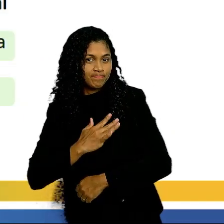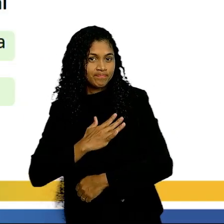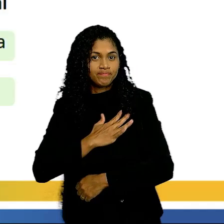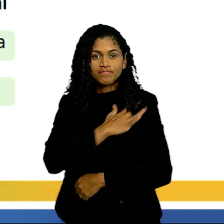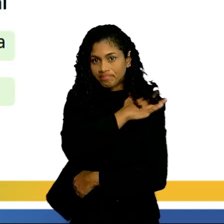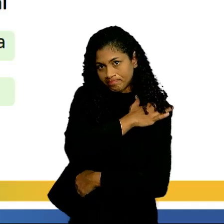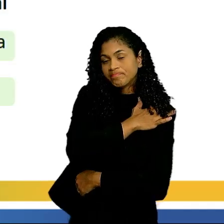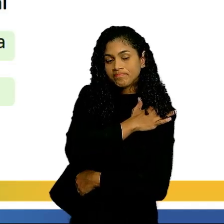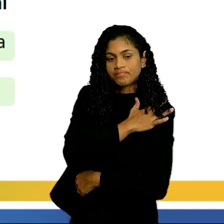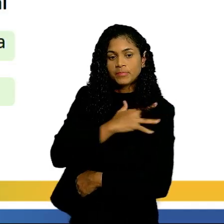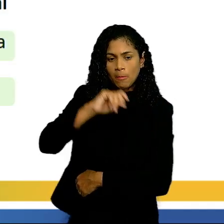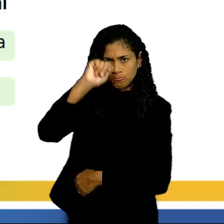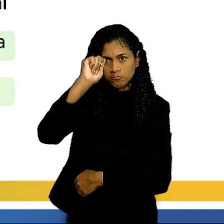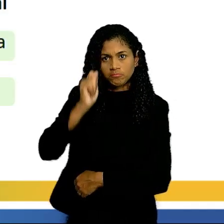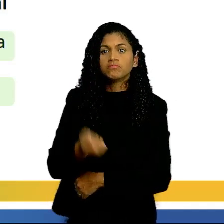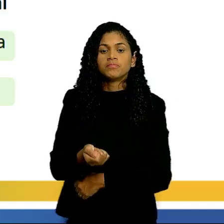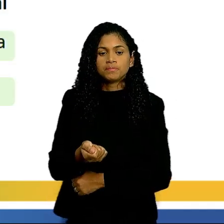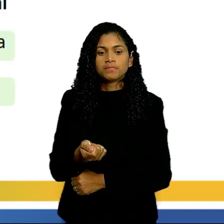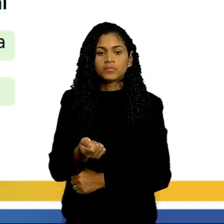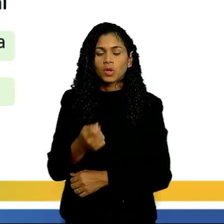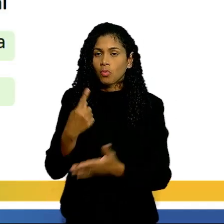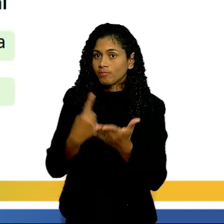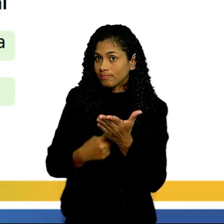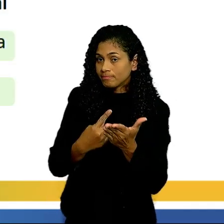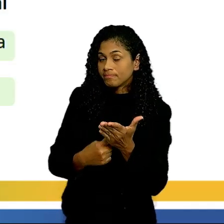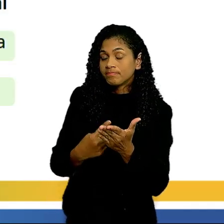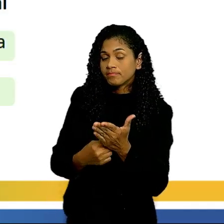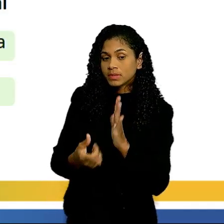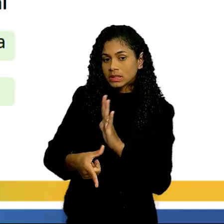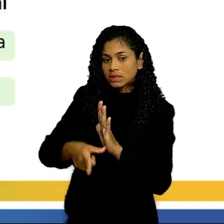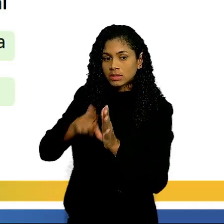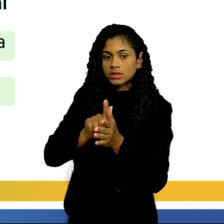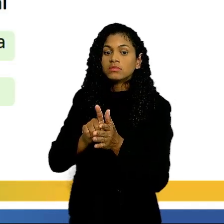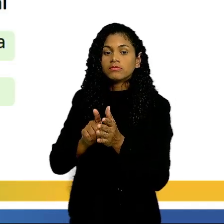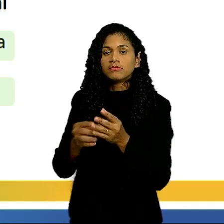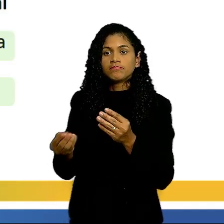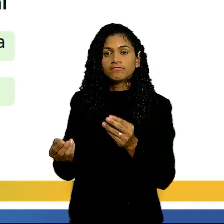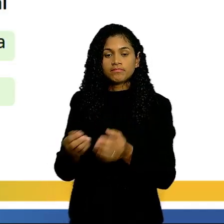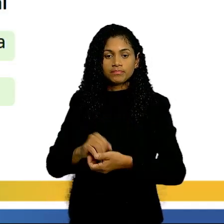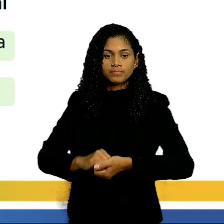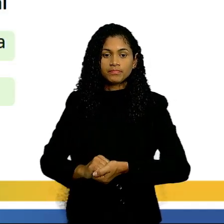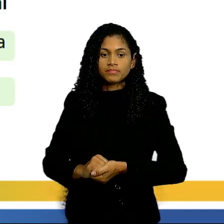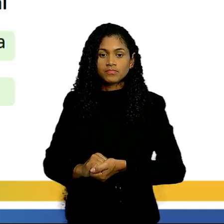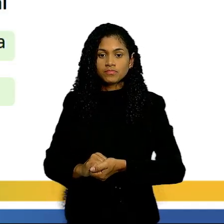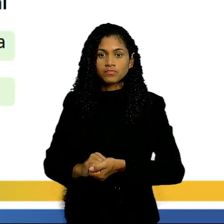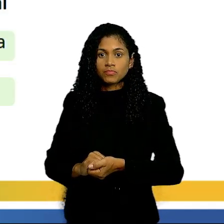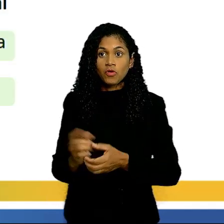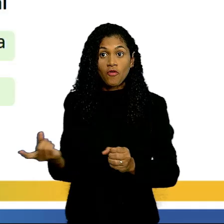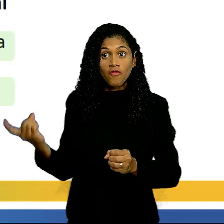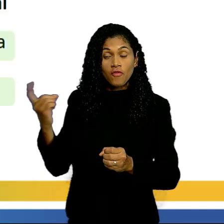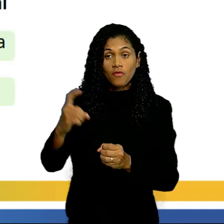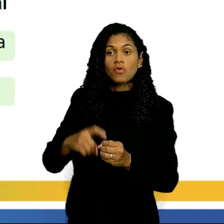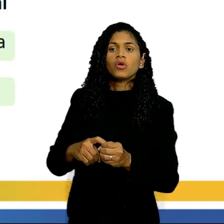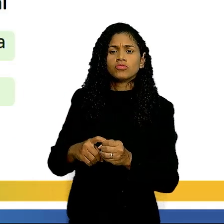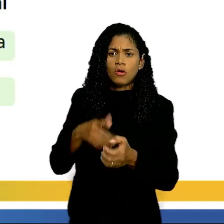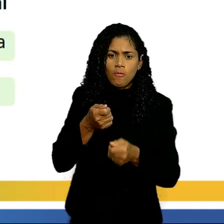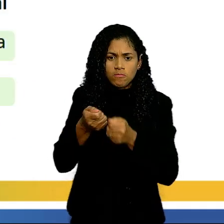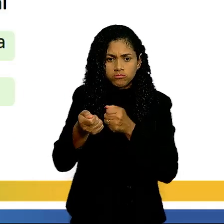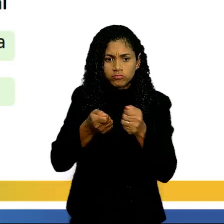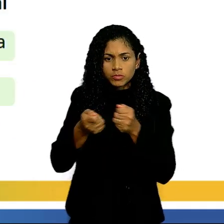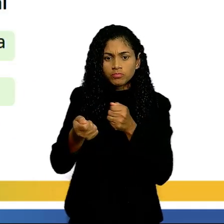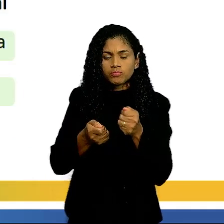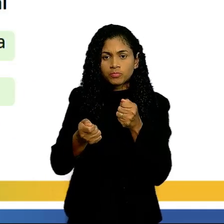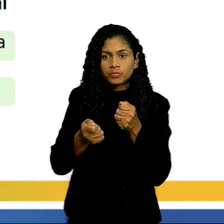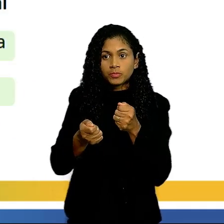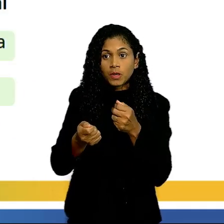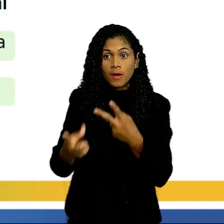Getúlio Vargas, é um acordo anterior entre eles, então vai tomar o poder e vai dar voz de prisão a Washington Luiz,